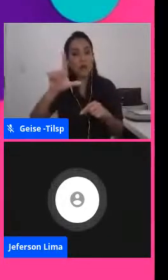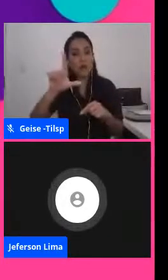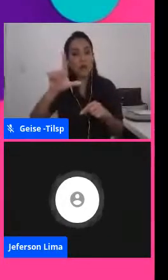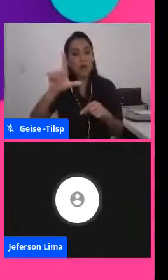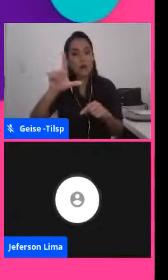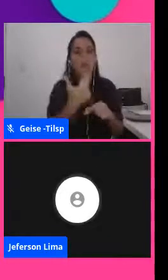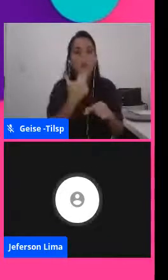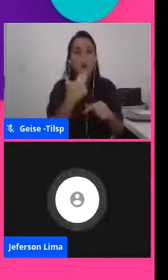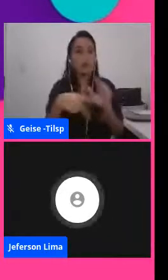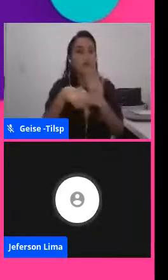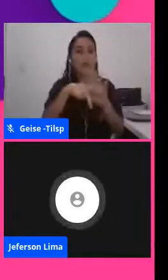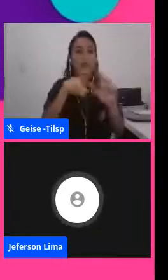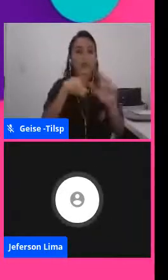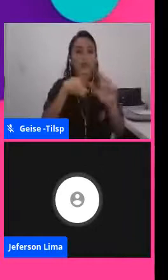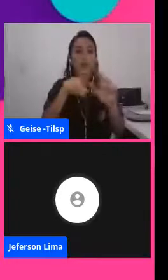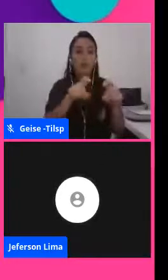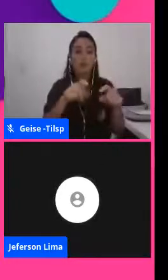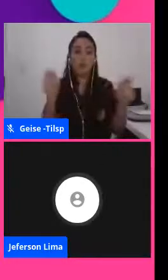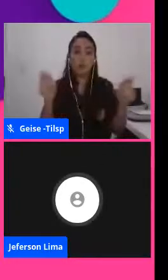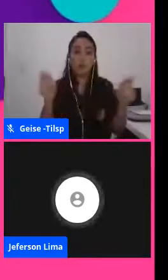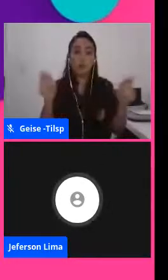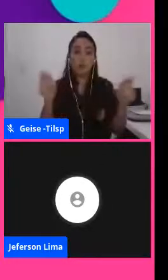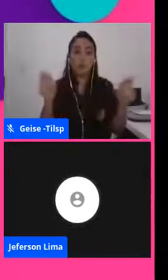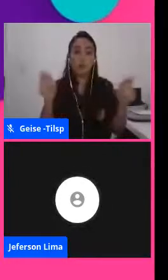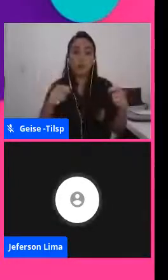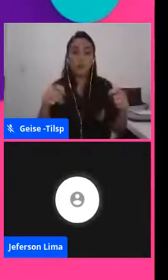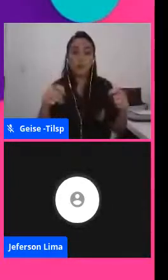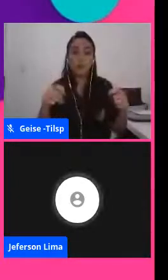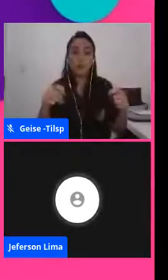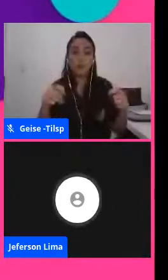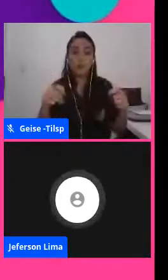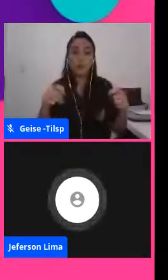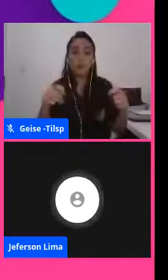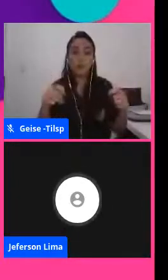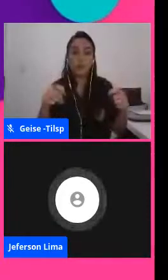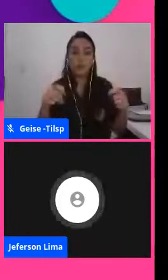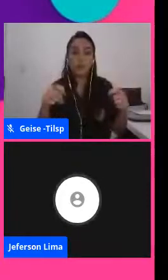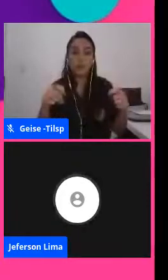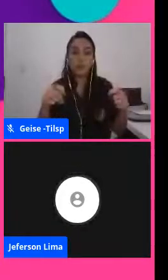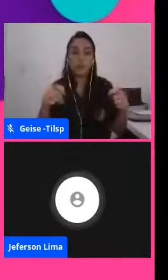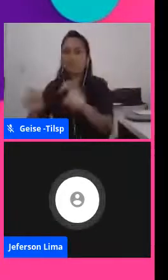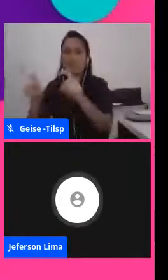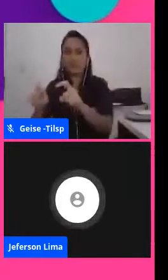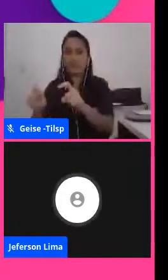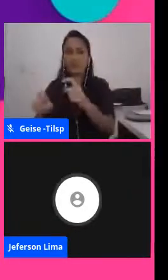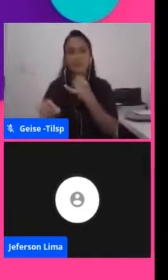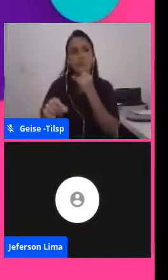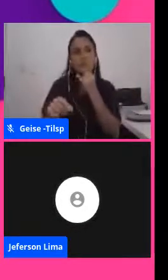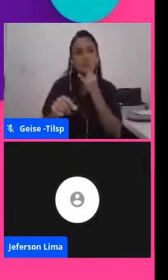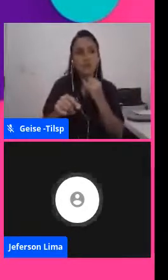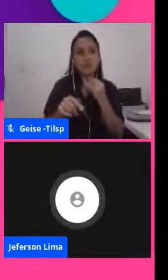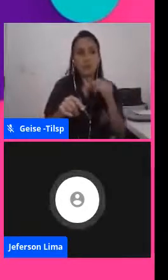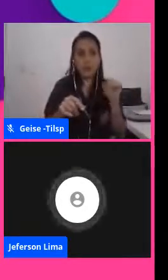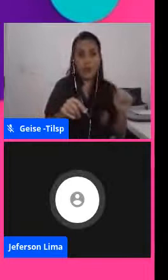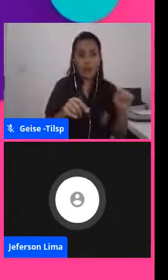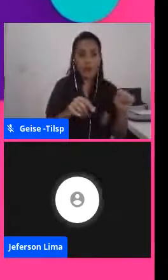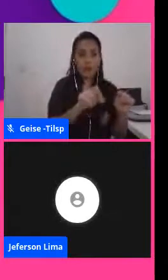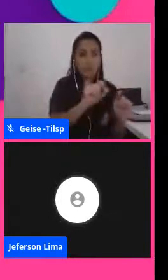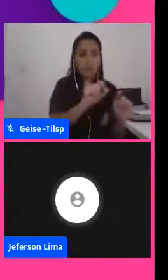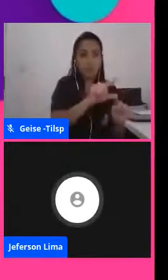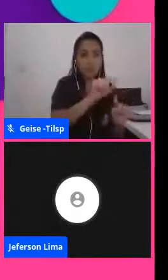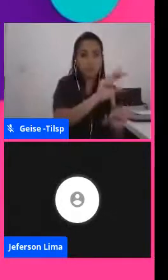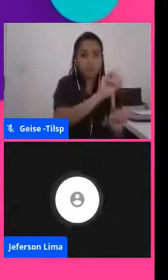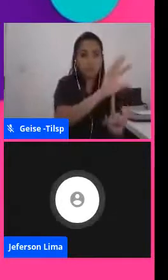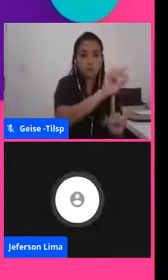queira ligar ou desligar aquele LED. O que eu vou fazer? Eu vou mandar um sinal digital e deixar ele positivo. Como eu só quero que ele